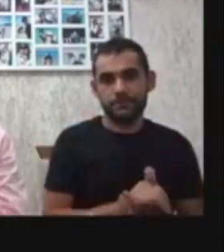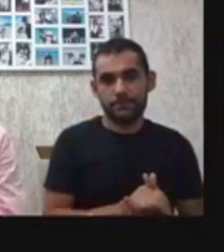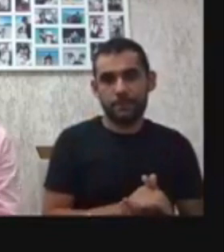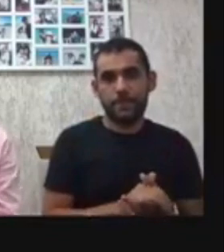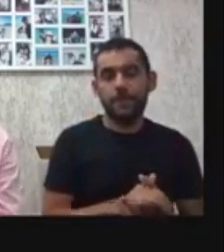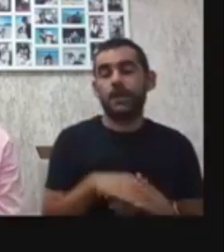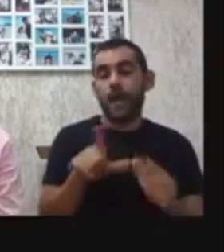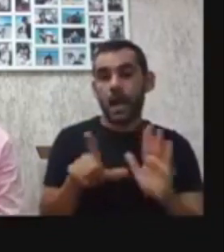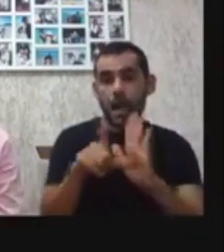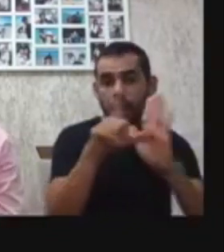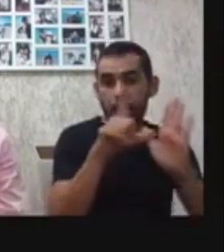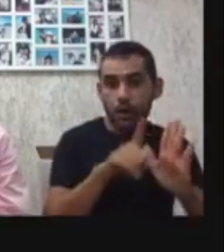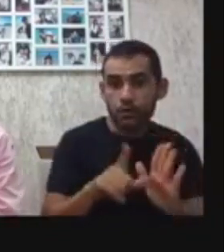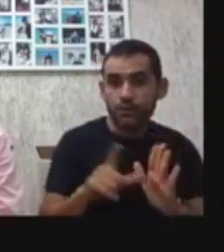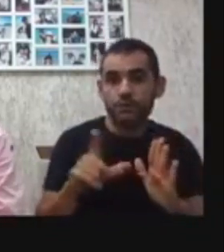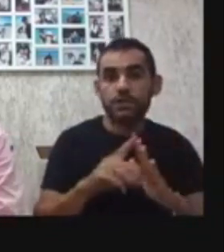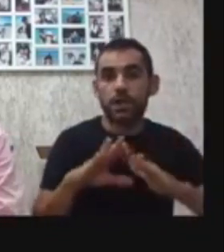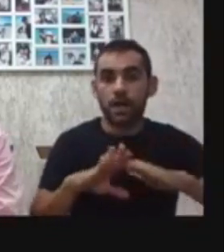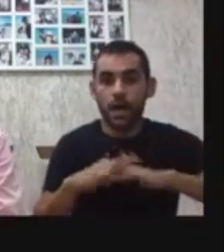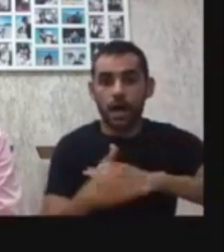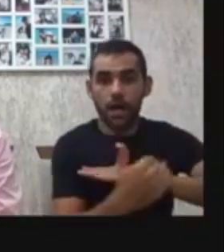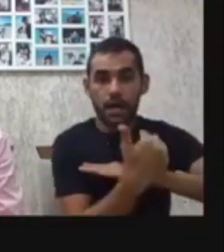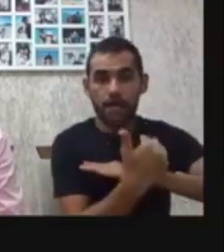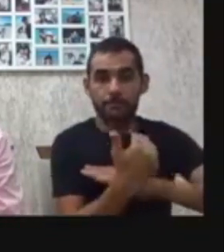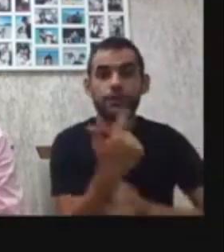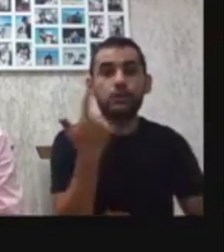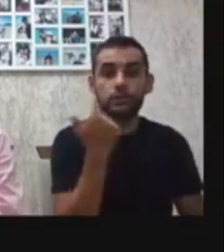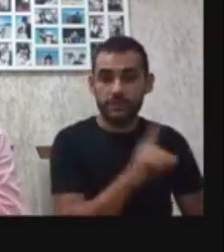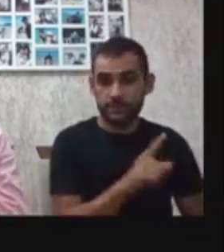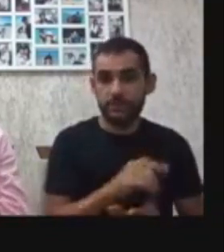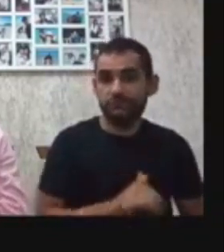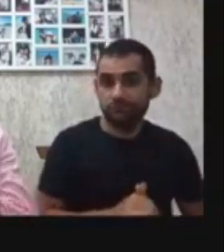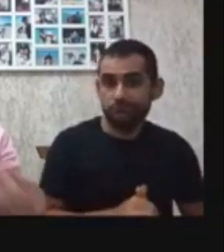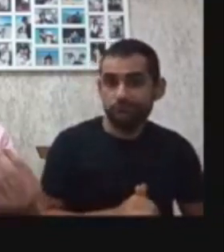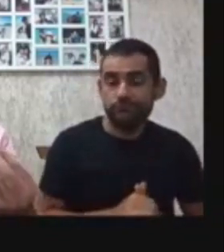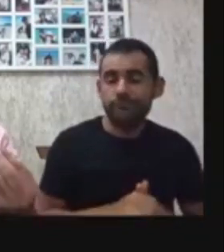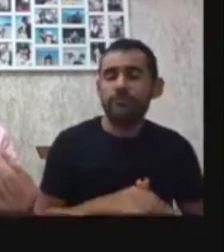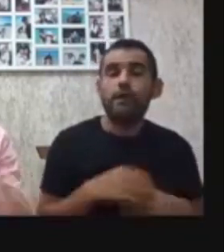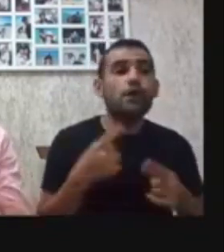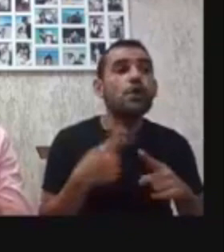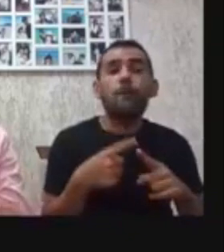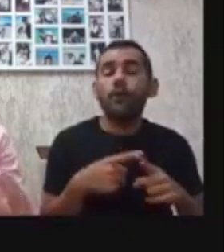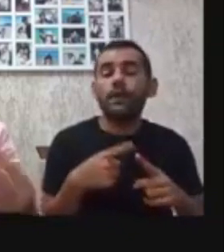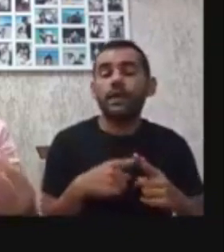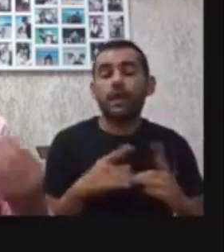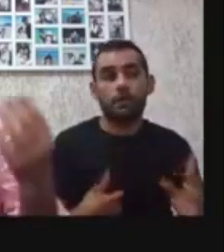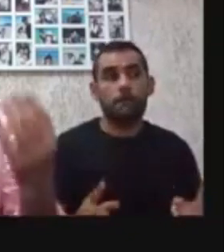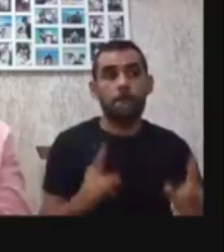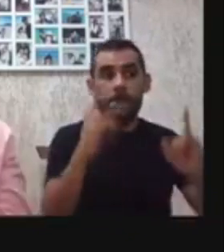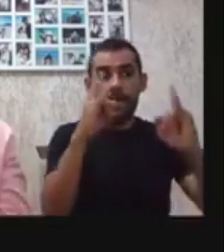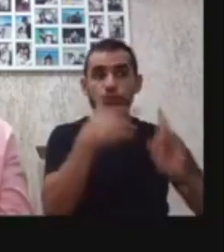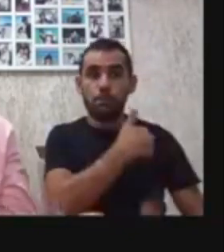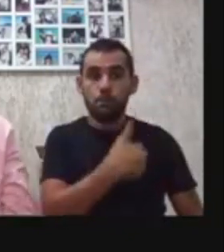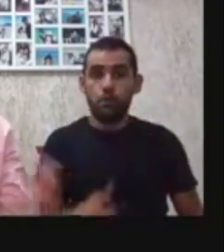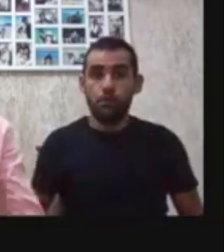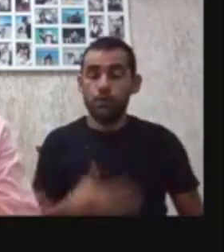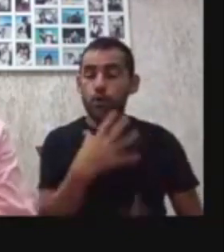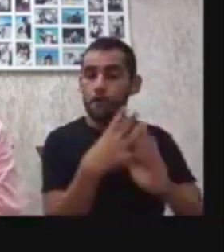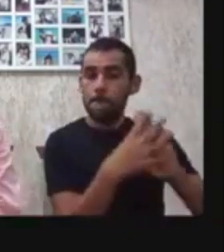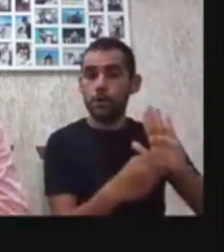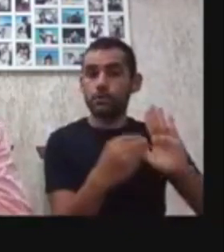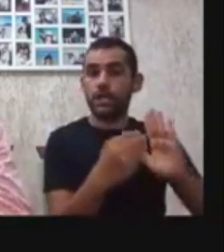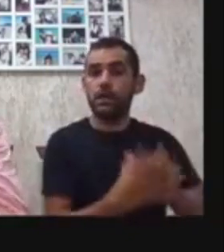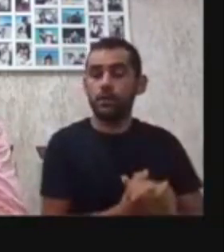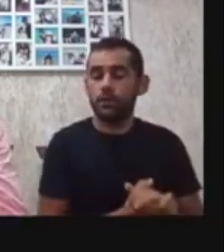O comércio não colocou rampa para as pessoas serem atendidas, né? Por que não os prédios públicos, que têm que ser exemplo, não